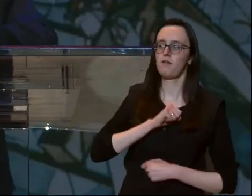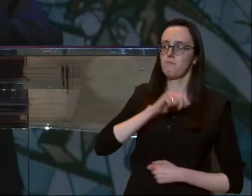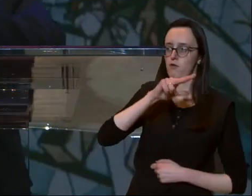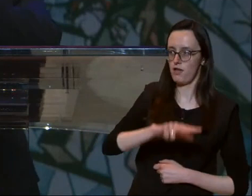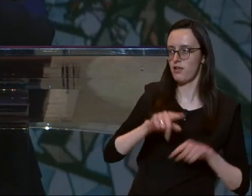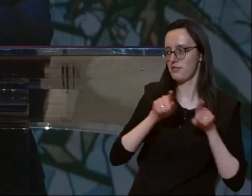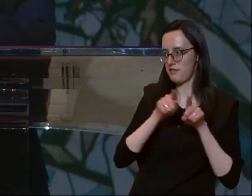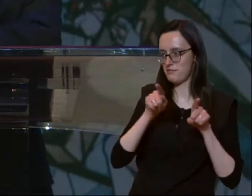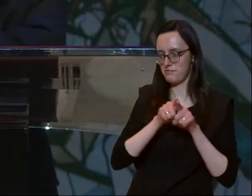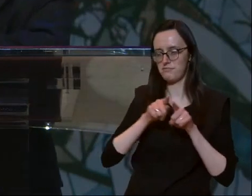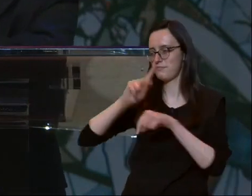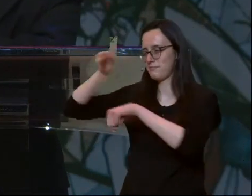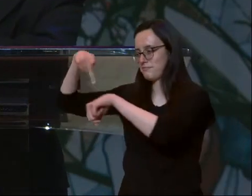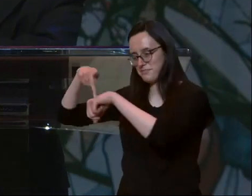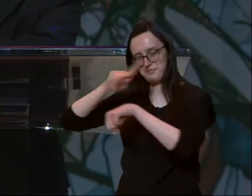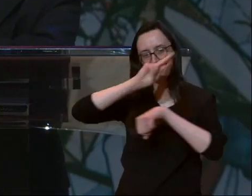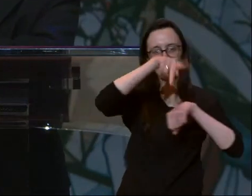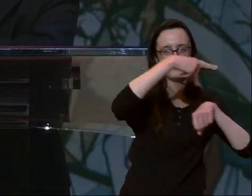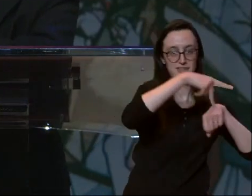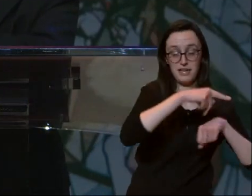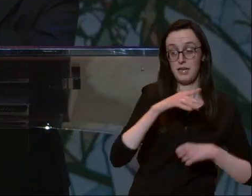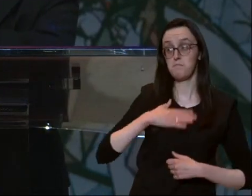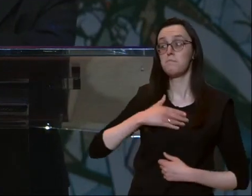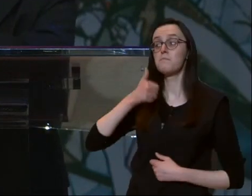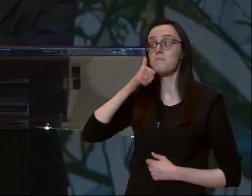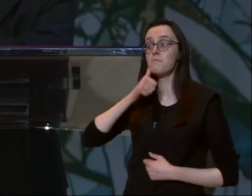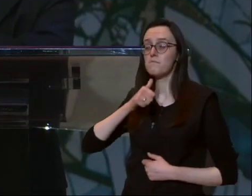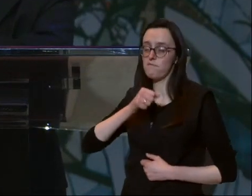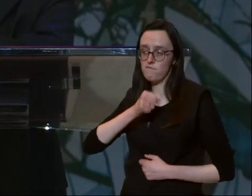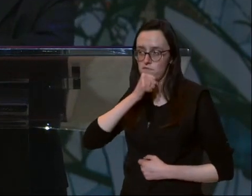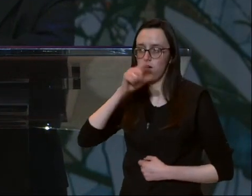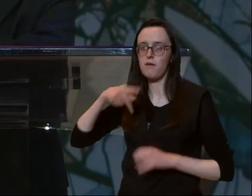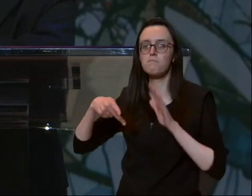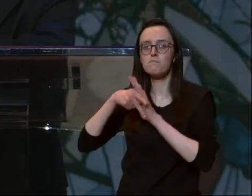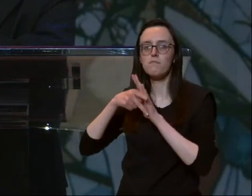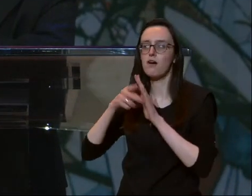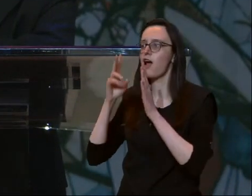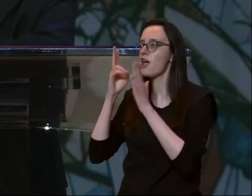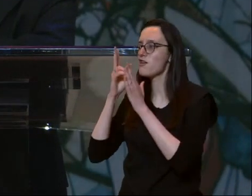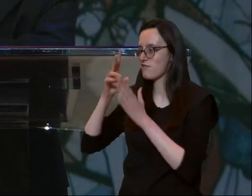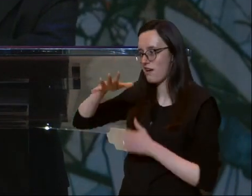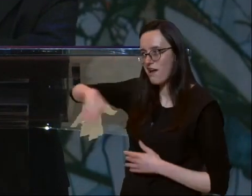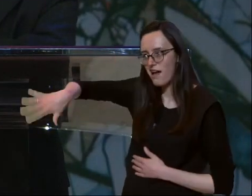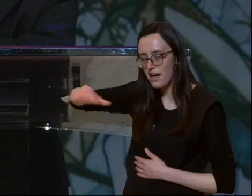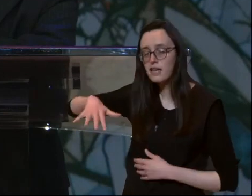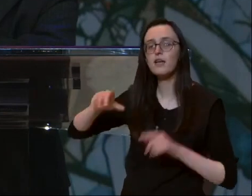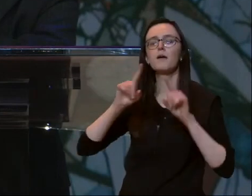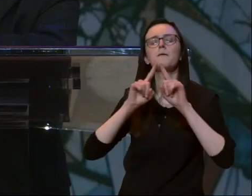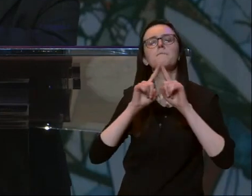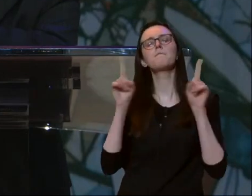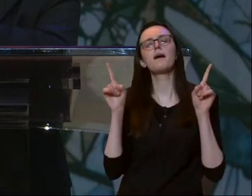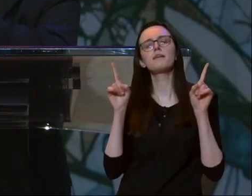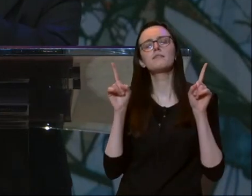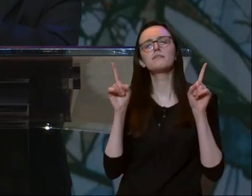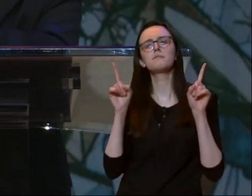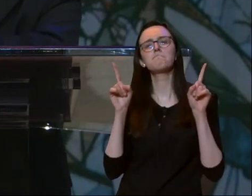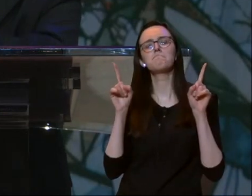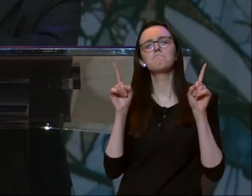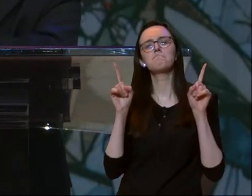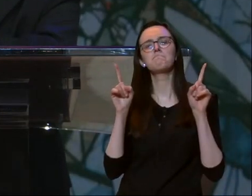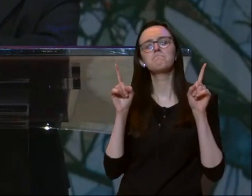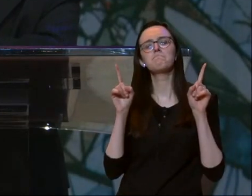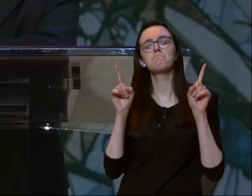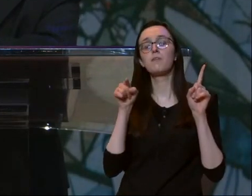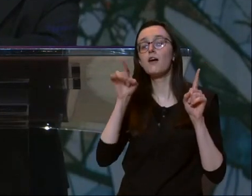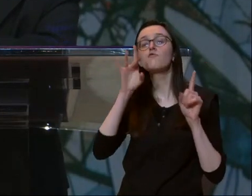pai o avô português, a avó filha de índio, mistura danada, né? Mas mais